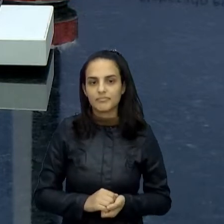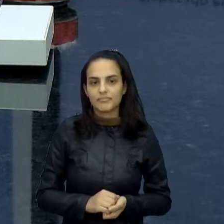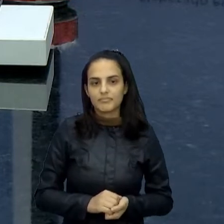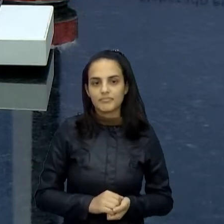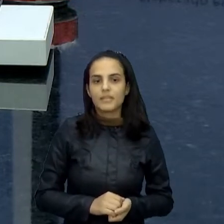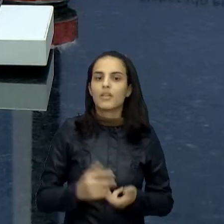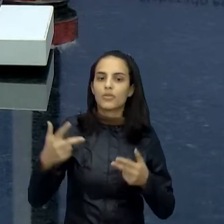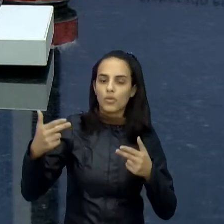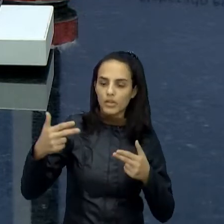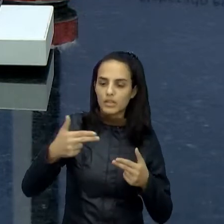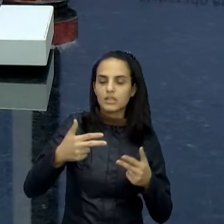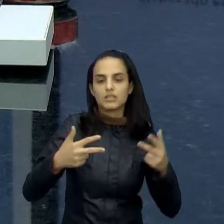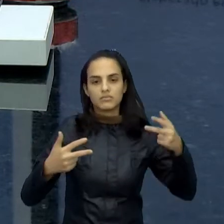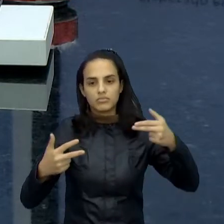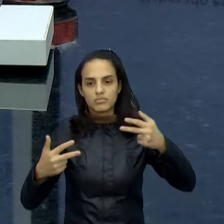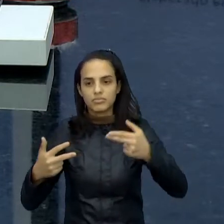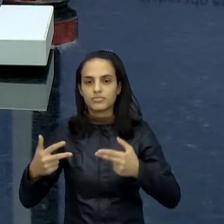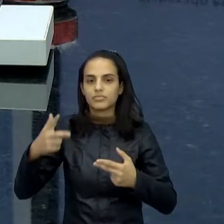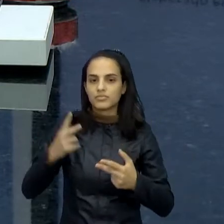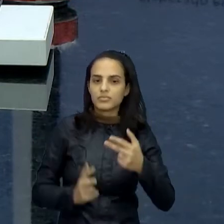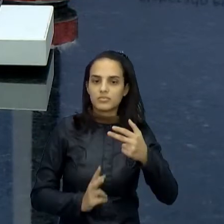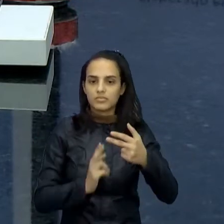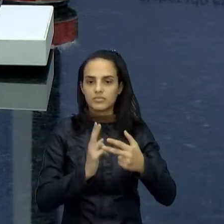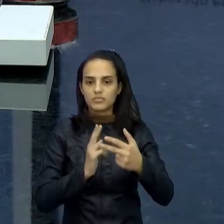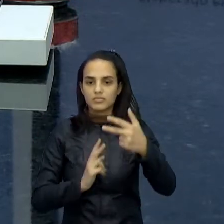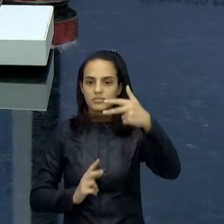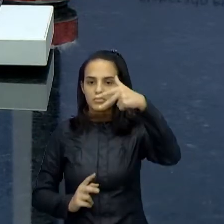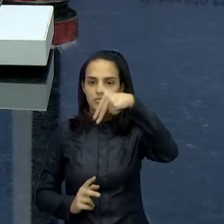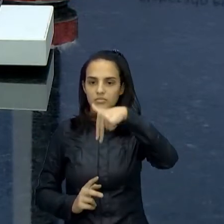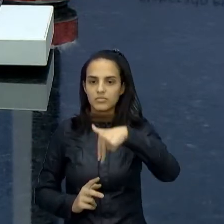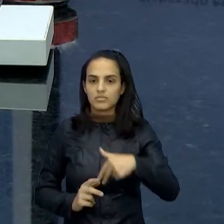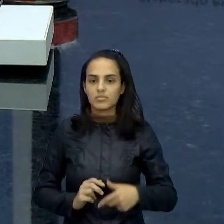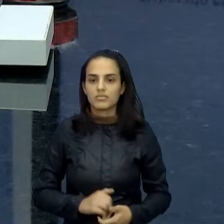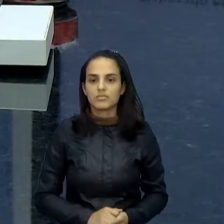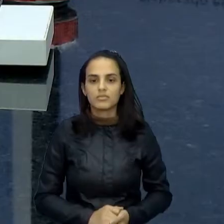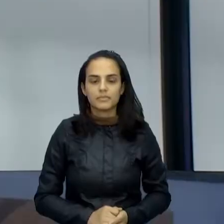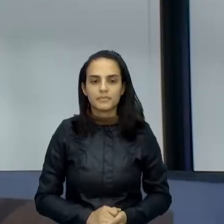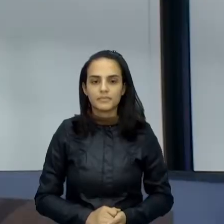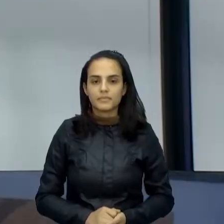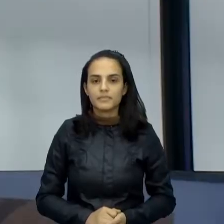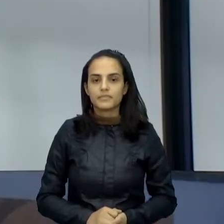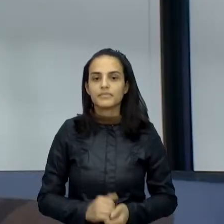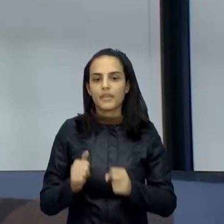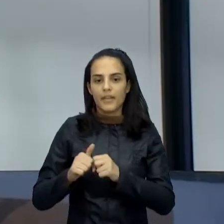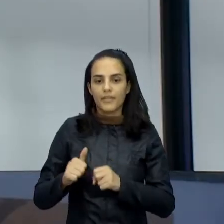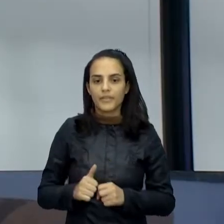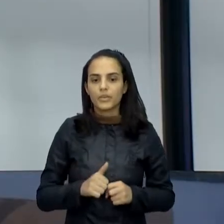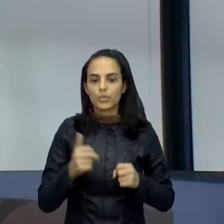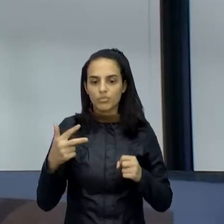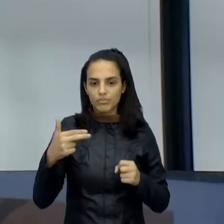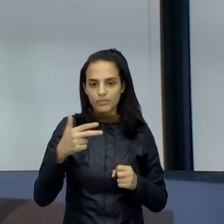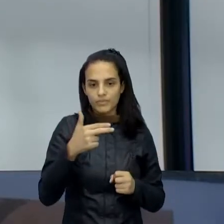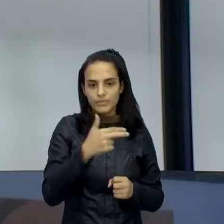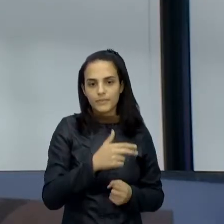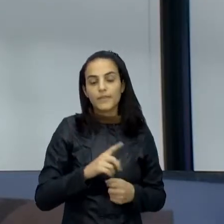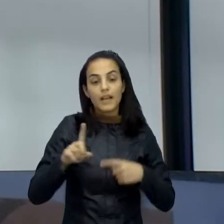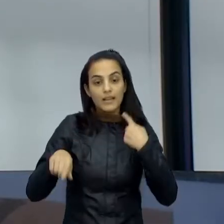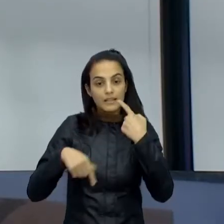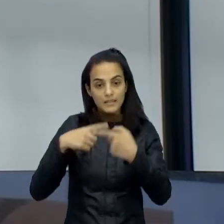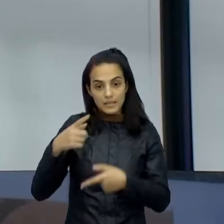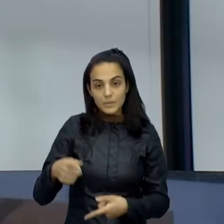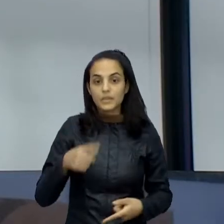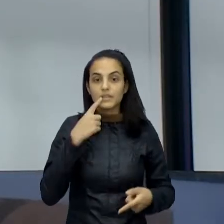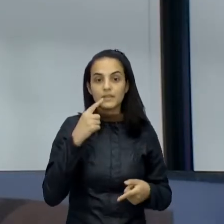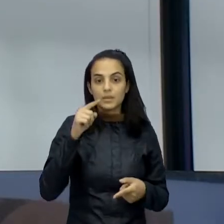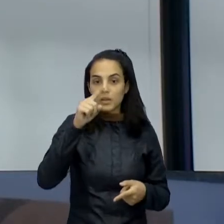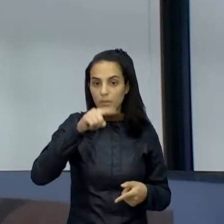vertical, depois um horizontal e passei mais 2 riscos aqui na diagonal. Fiz esse corte aqui, tá bom? Depois eu fiz uma